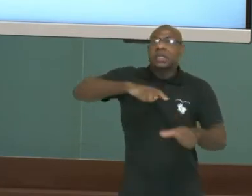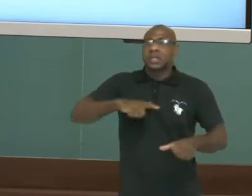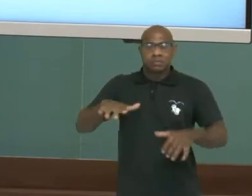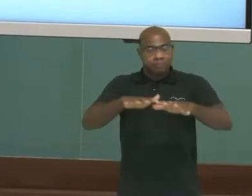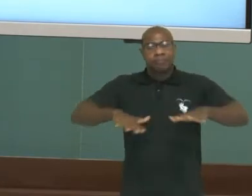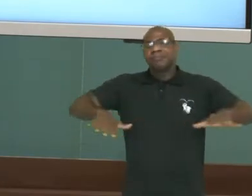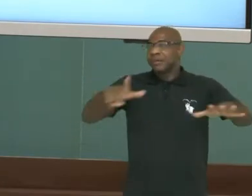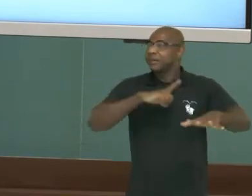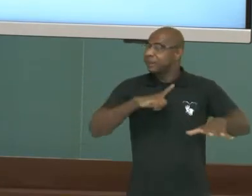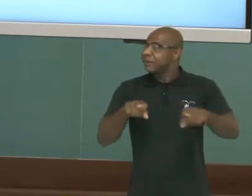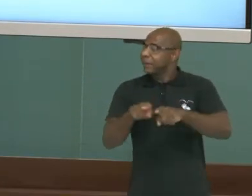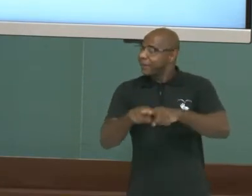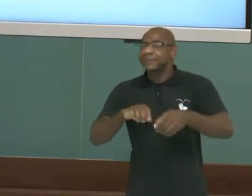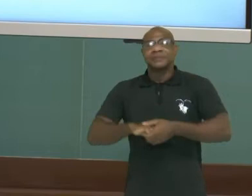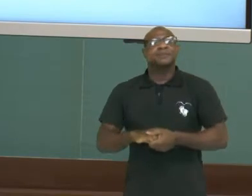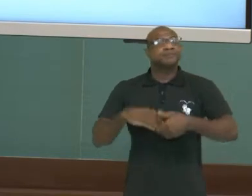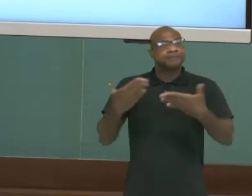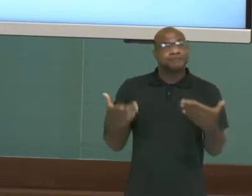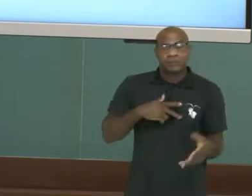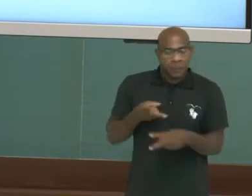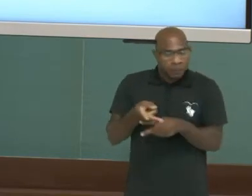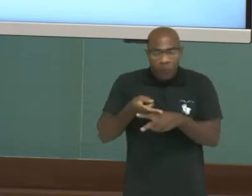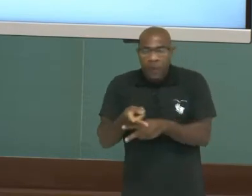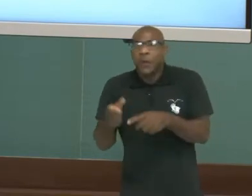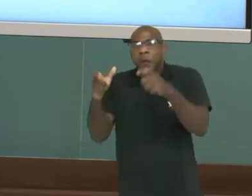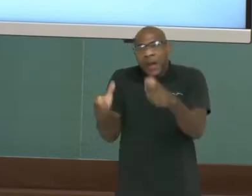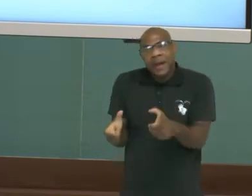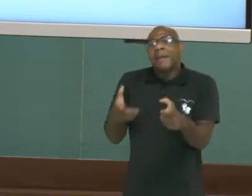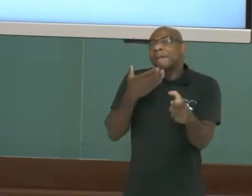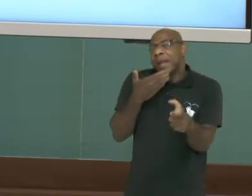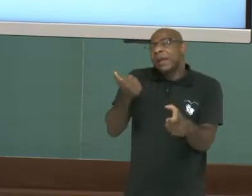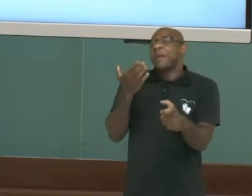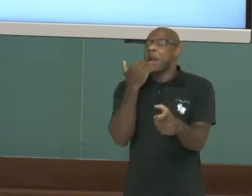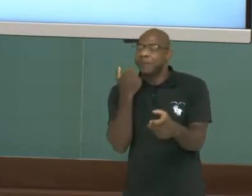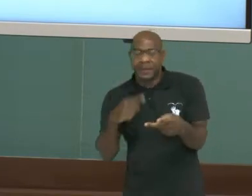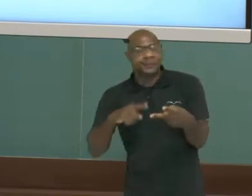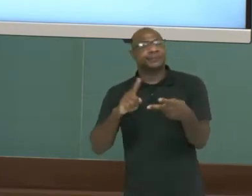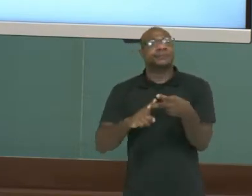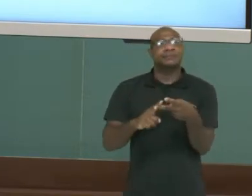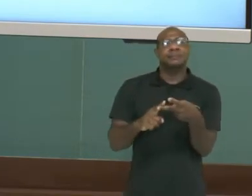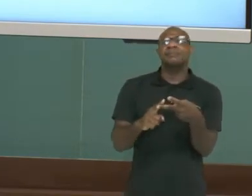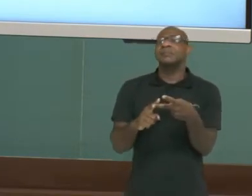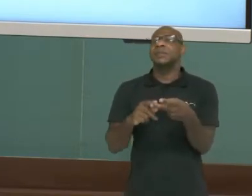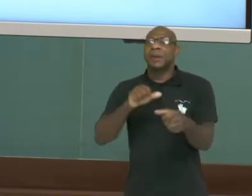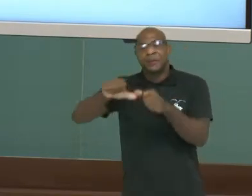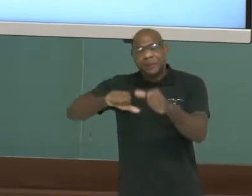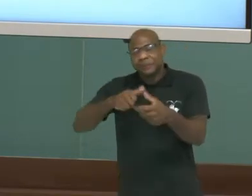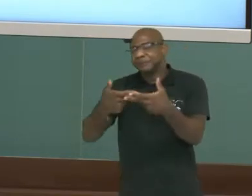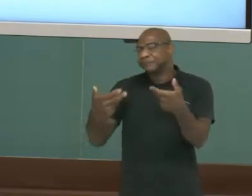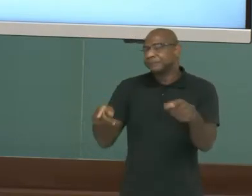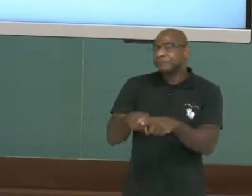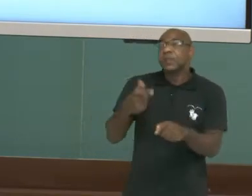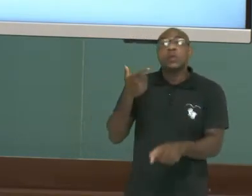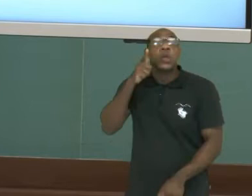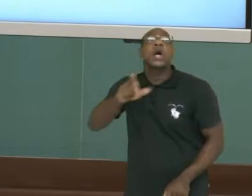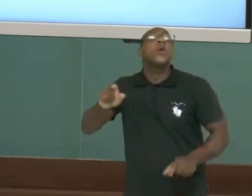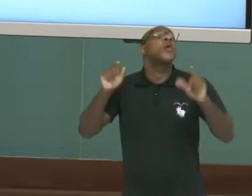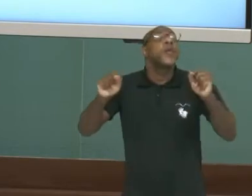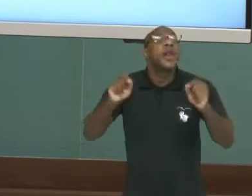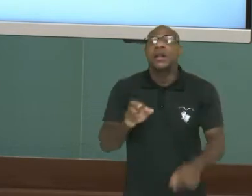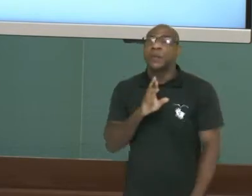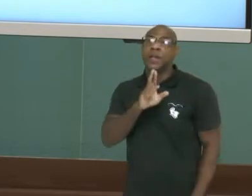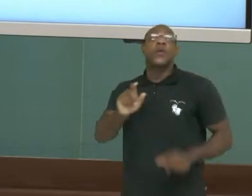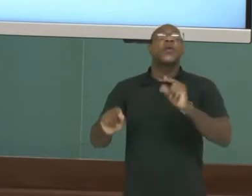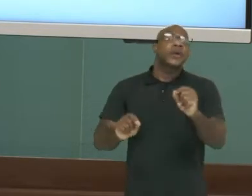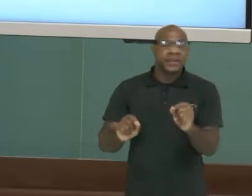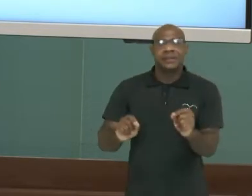no ambiente, né? Porque elas estão procurando ali o melhor espaço para alimentação, a nidificação e conseguem responder ali